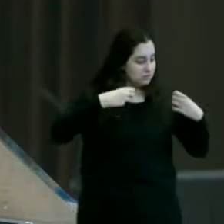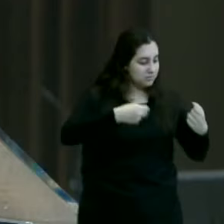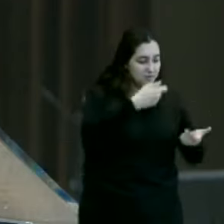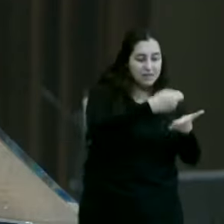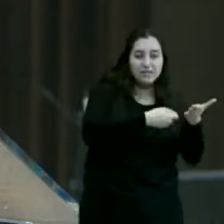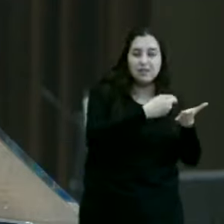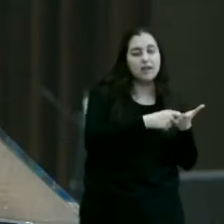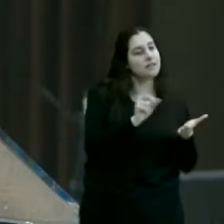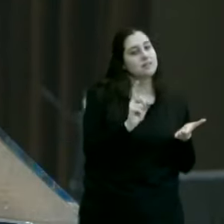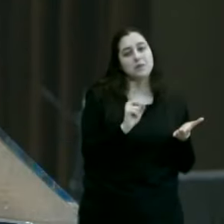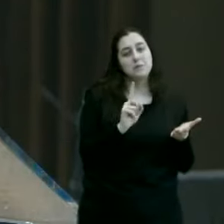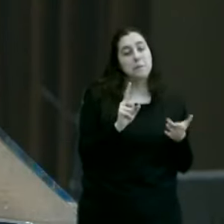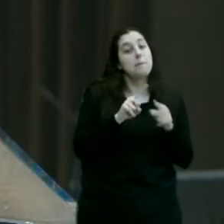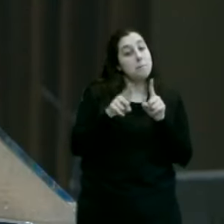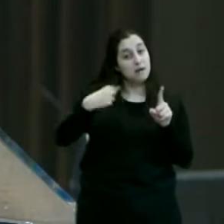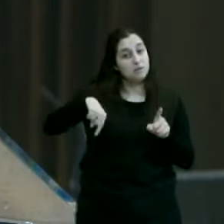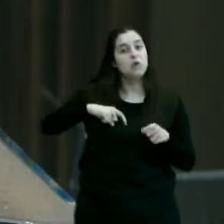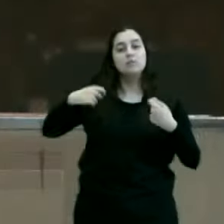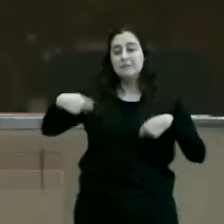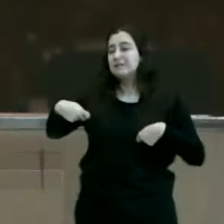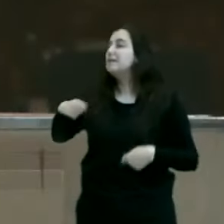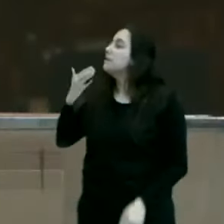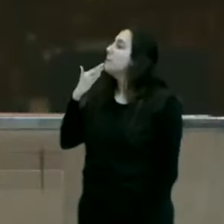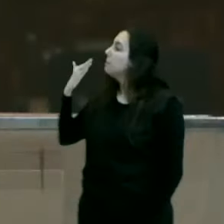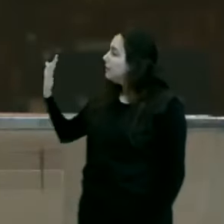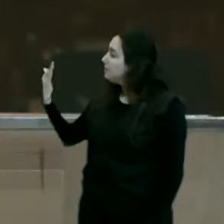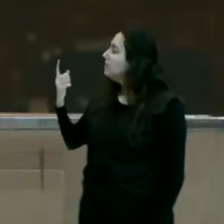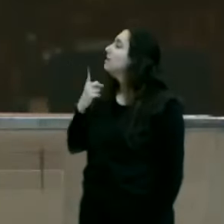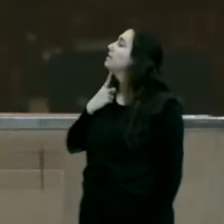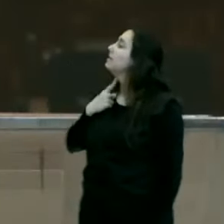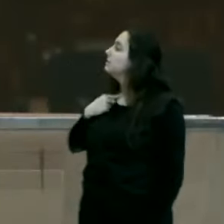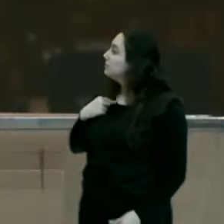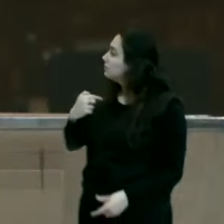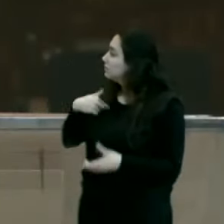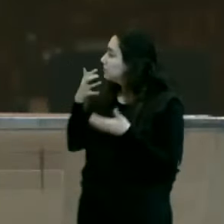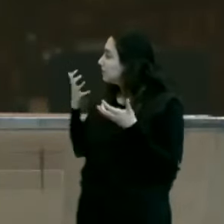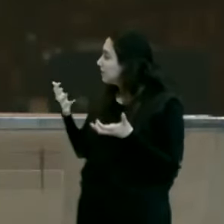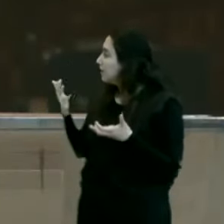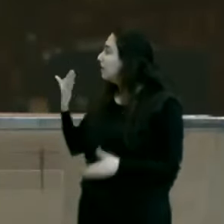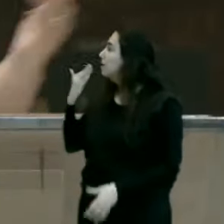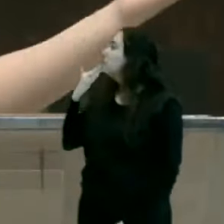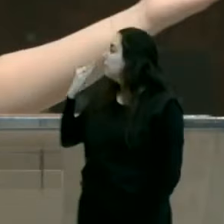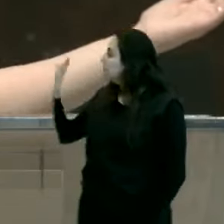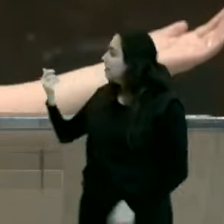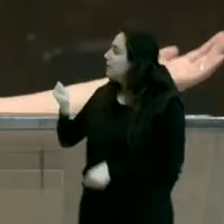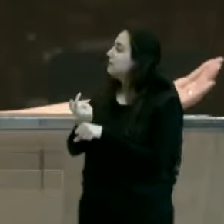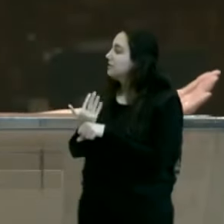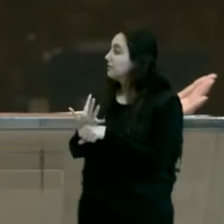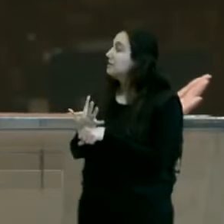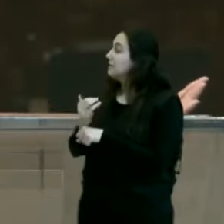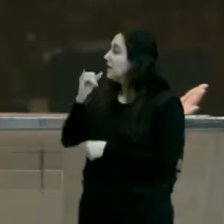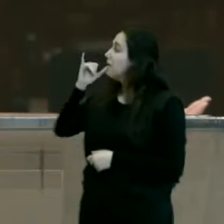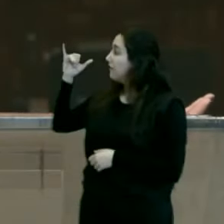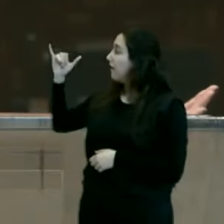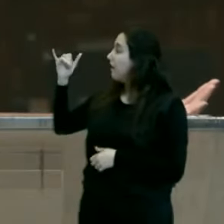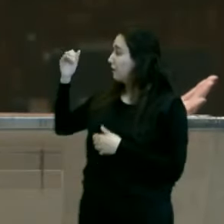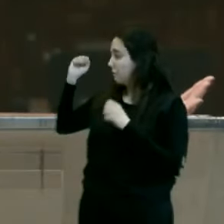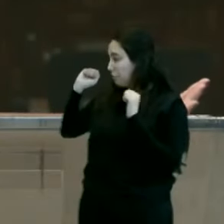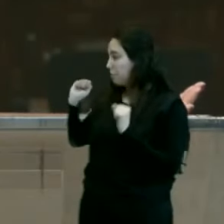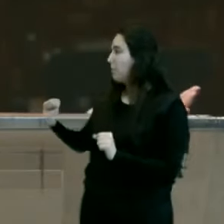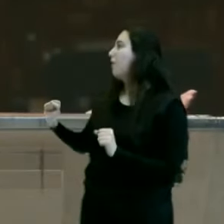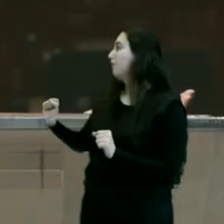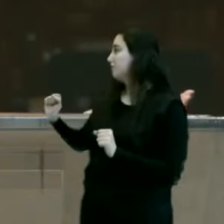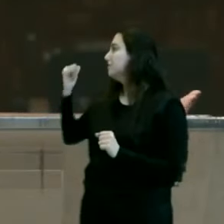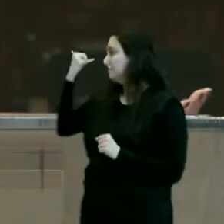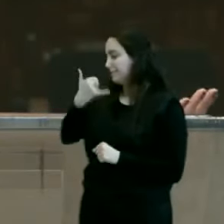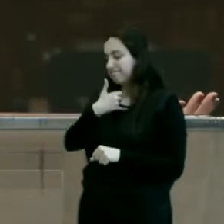parte é se posicionar, é desejar, é pedir pelo avivamento e dizer: ei, Senhor, começa comigo uma